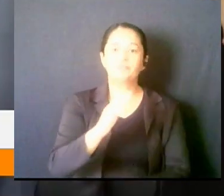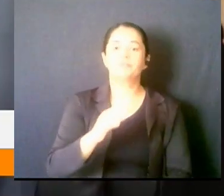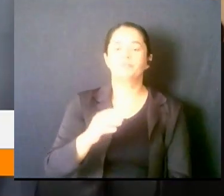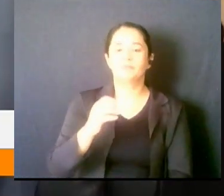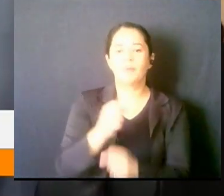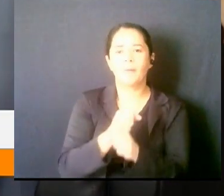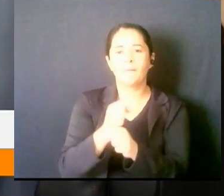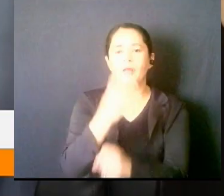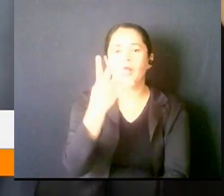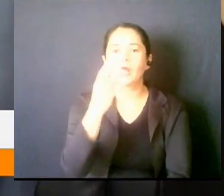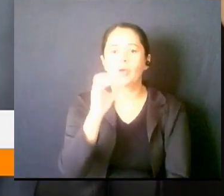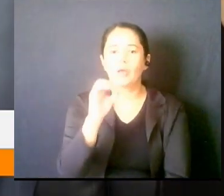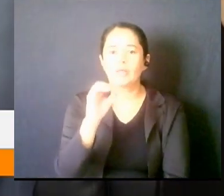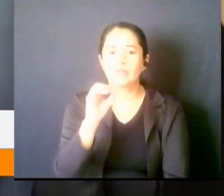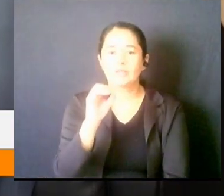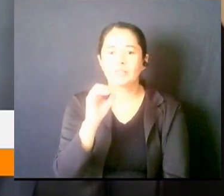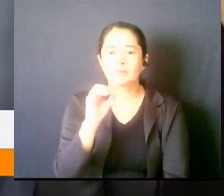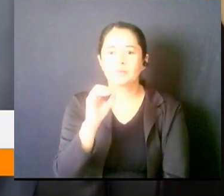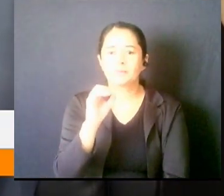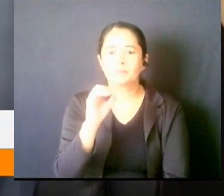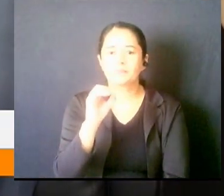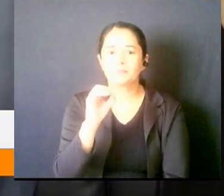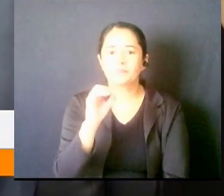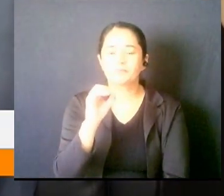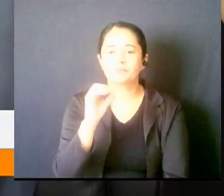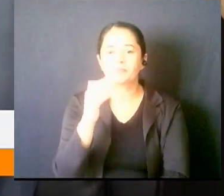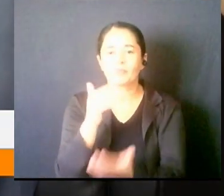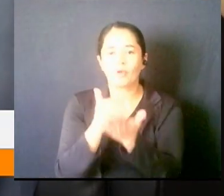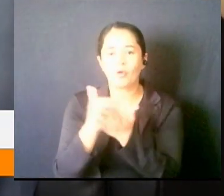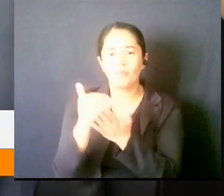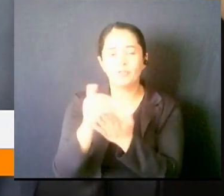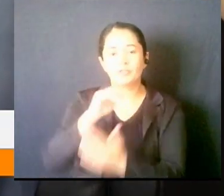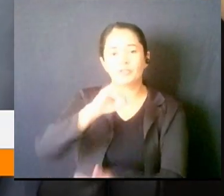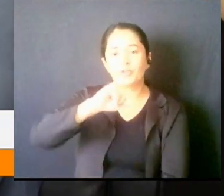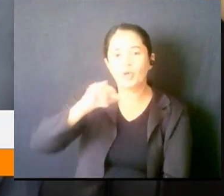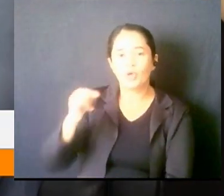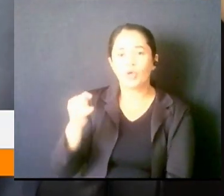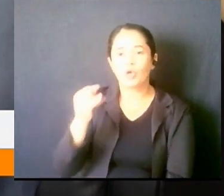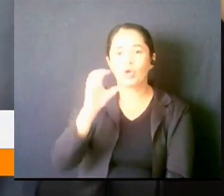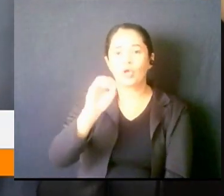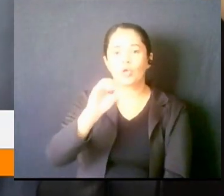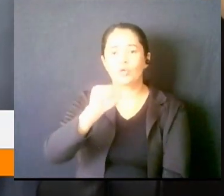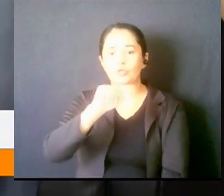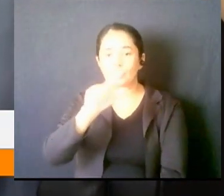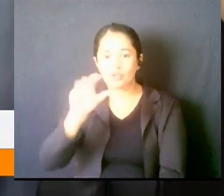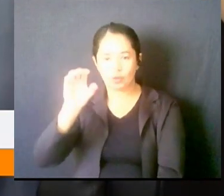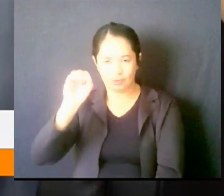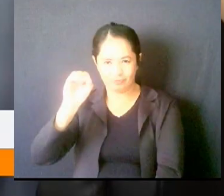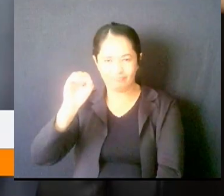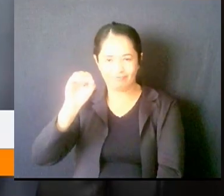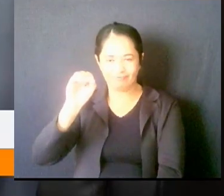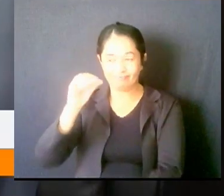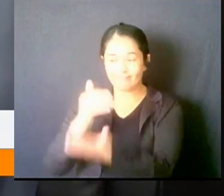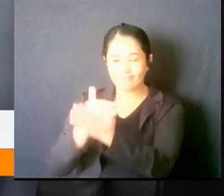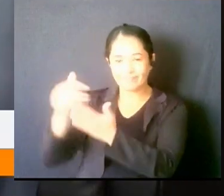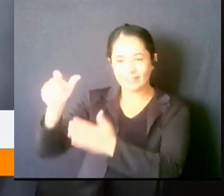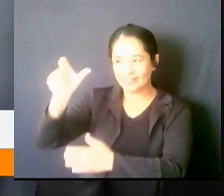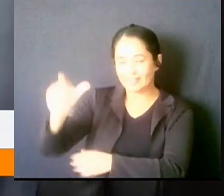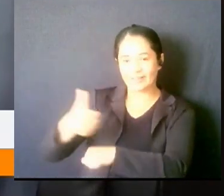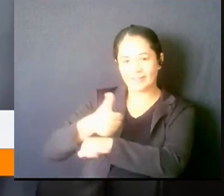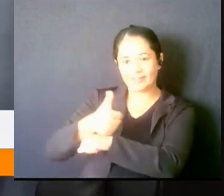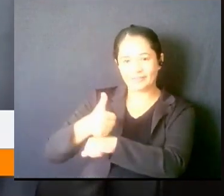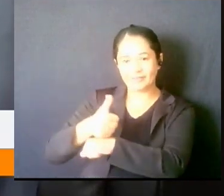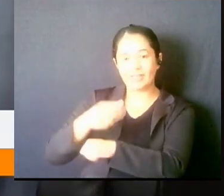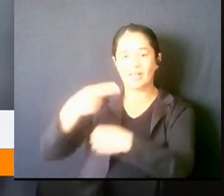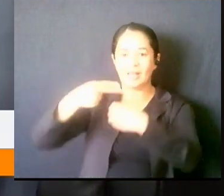Começou com um professor João Luiz Pinto Silva, lá no ambulatório de gestão do adolescente na Unicamp.